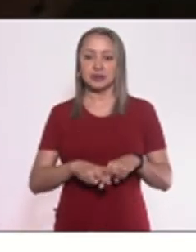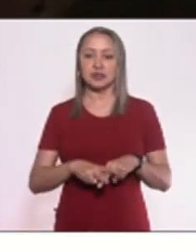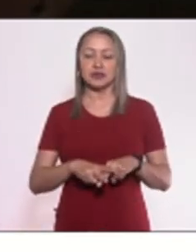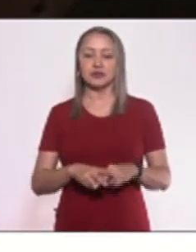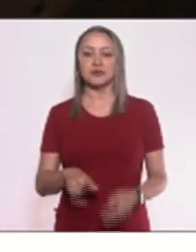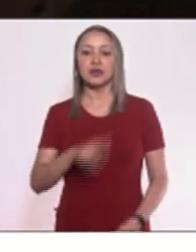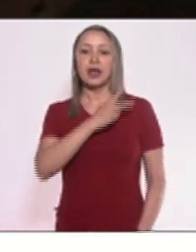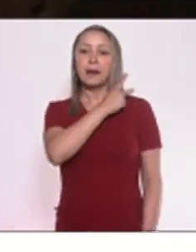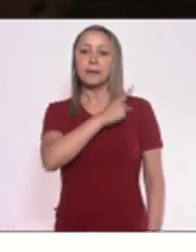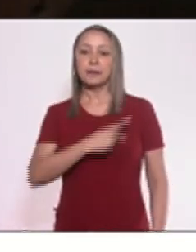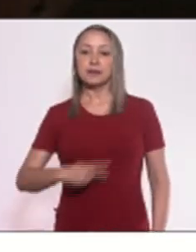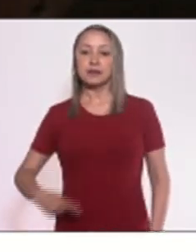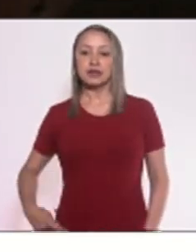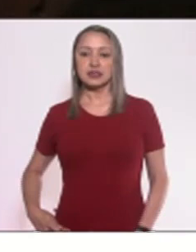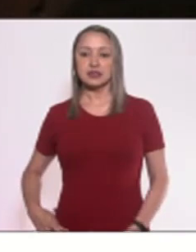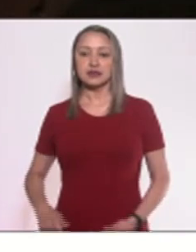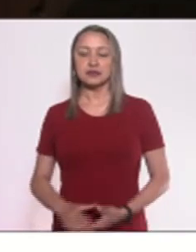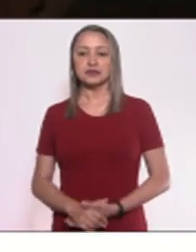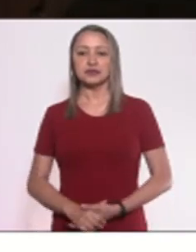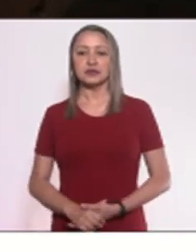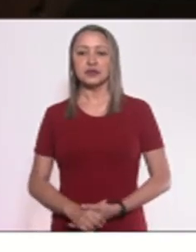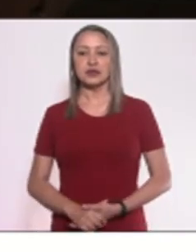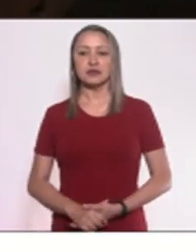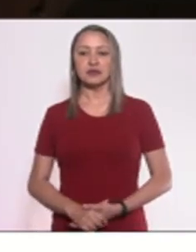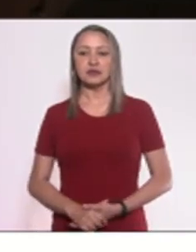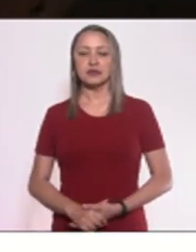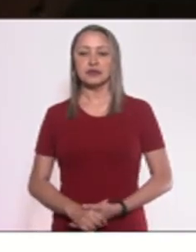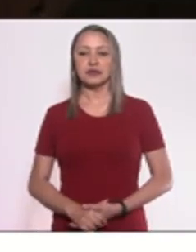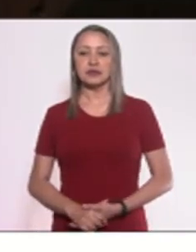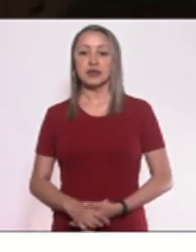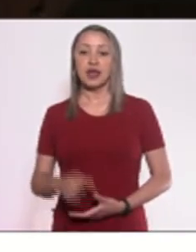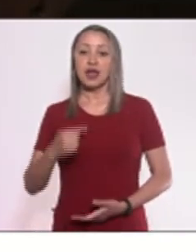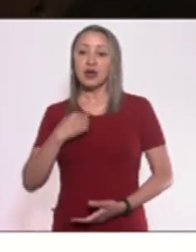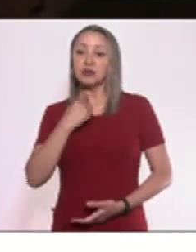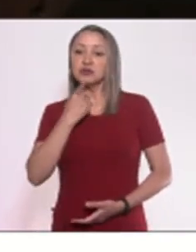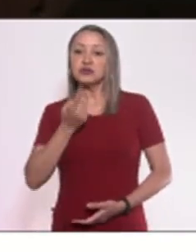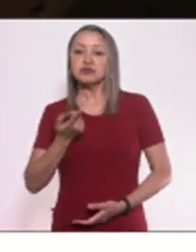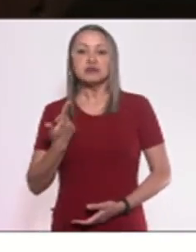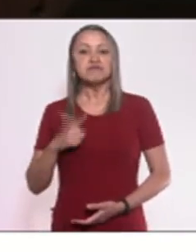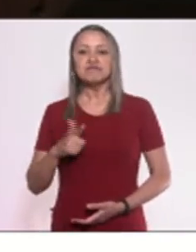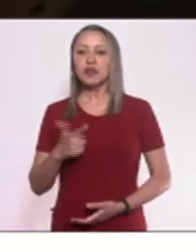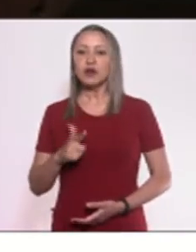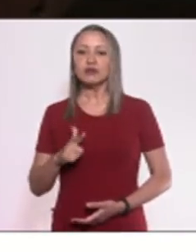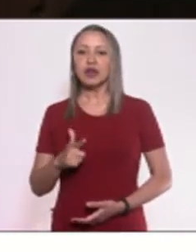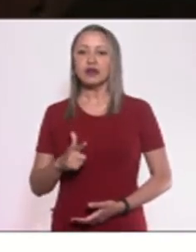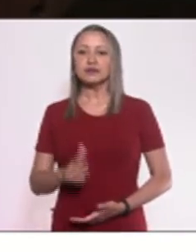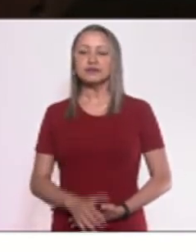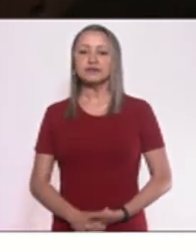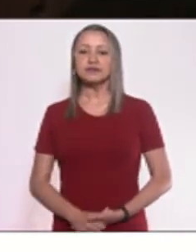Senhora presidente, eu não tenho dúvida nenhuma.